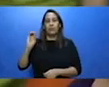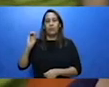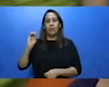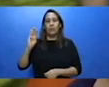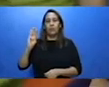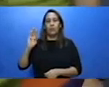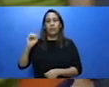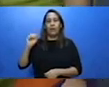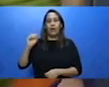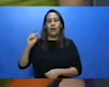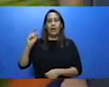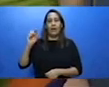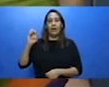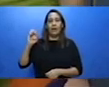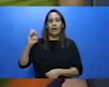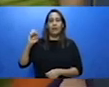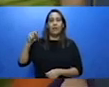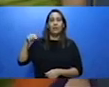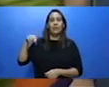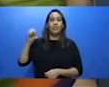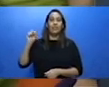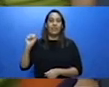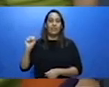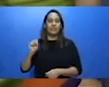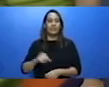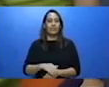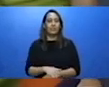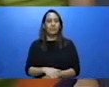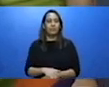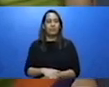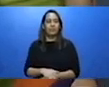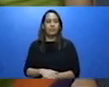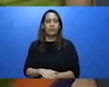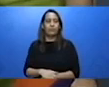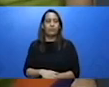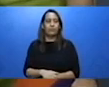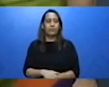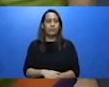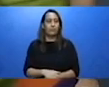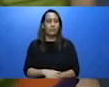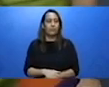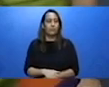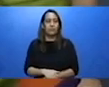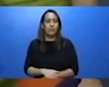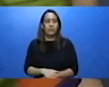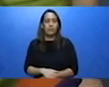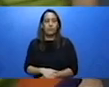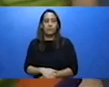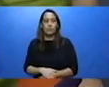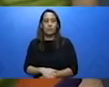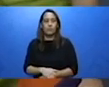Bobagens. Olha, presta atenção nesse gens, o